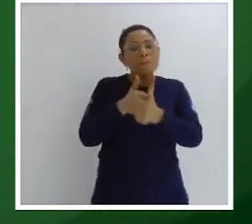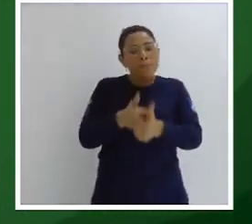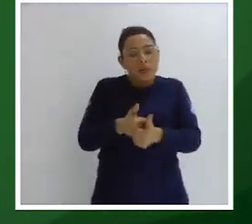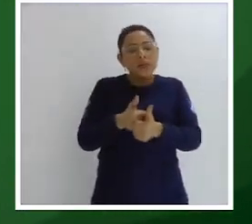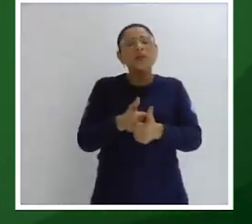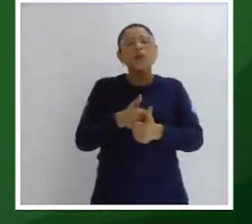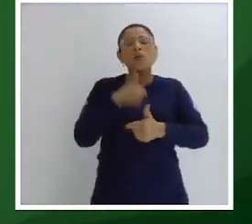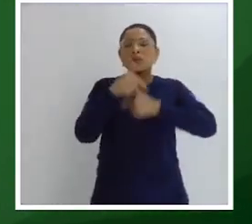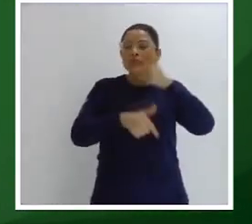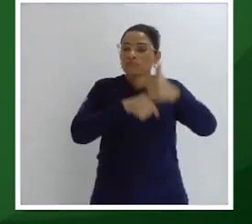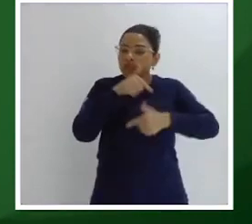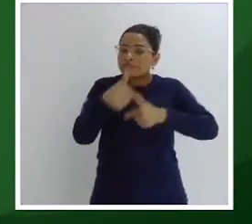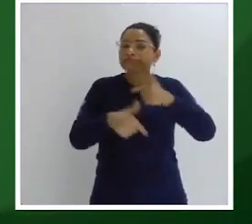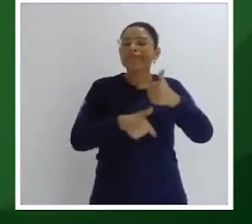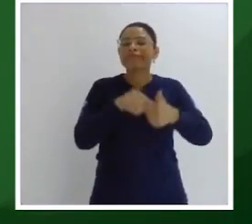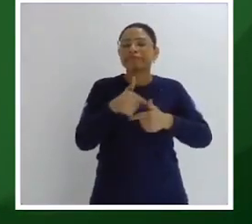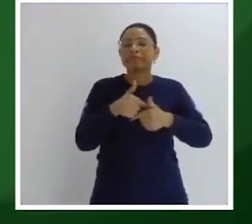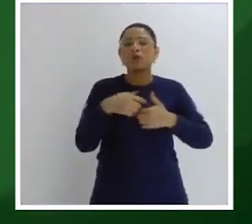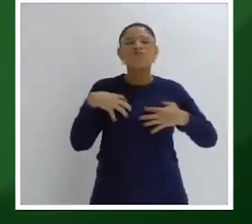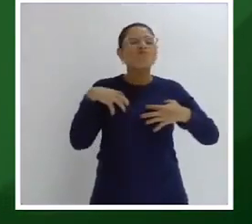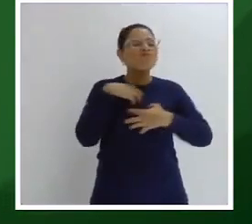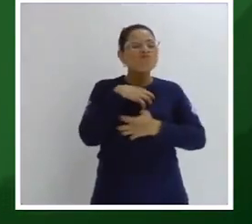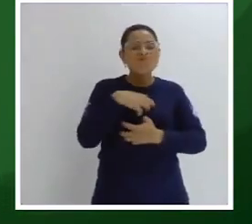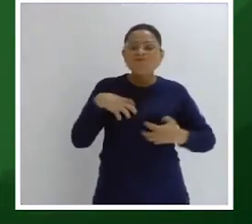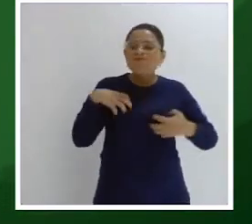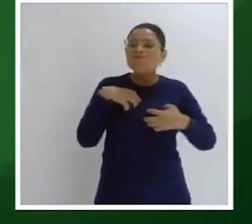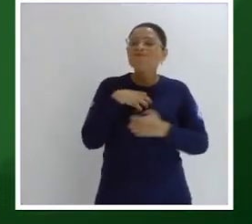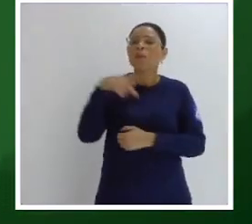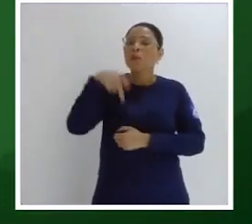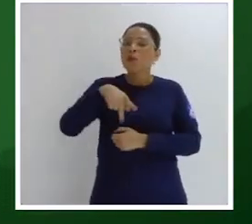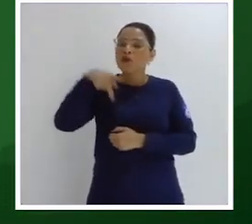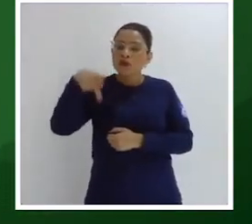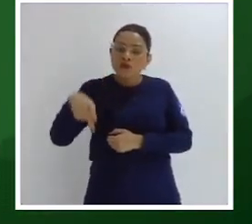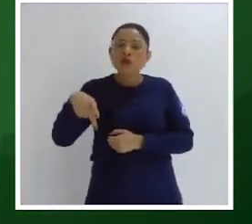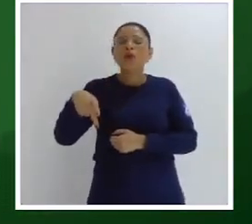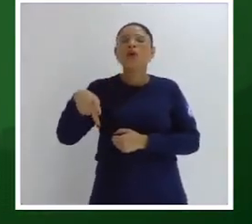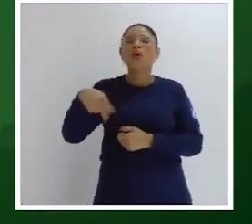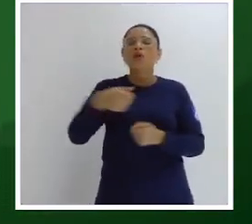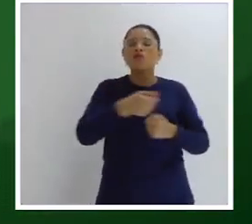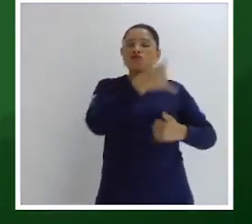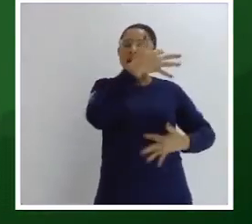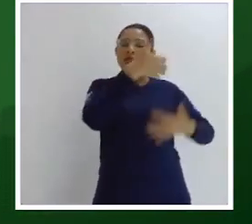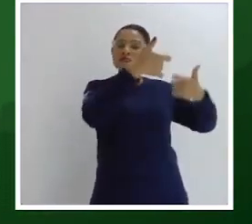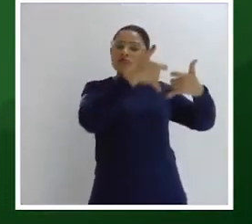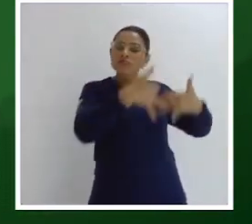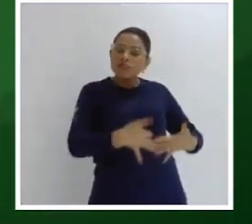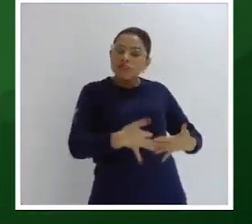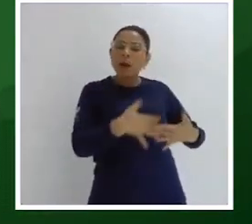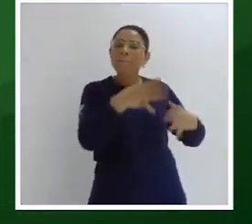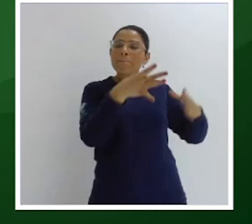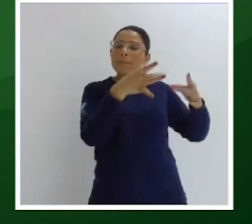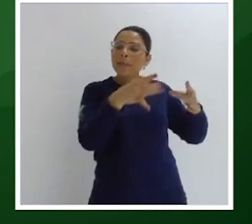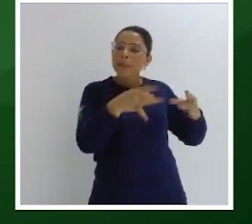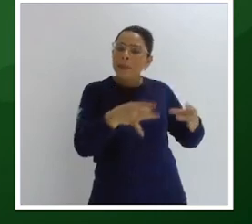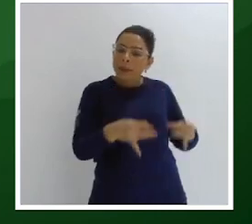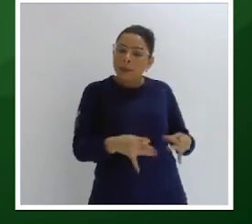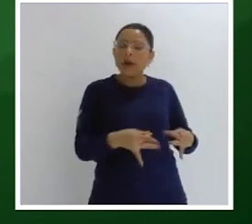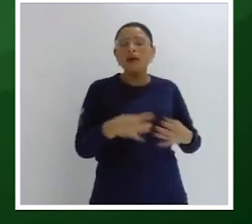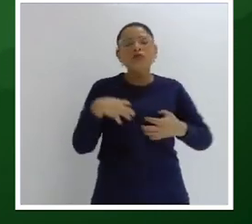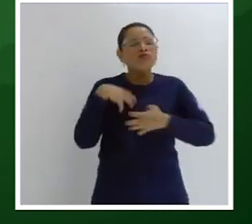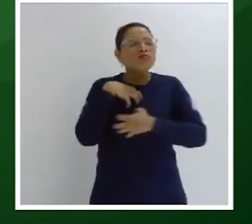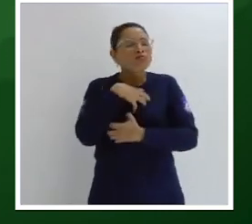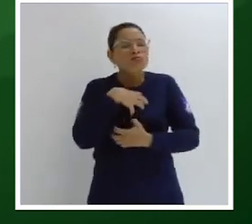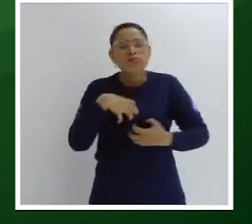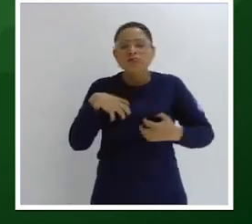serviço essa angústia né que os professores estão relatando no chat mesmo angústia